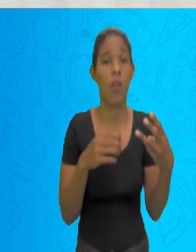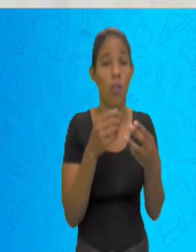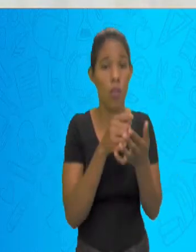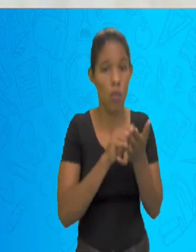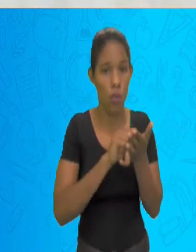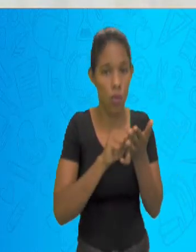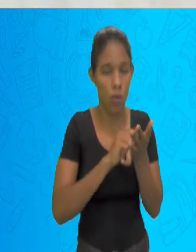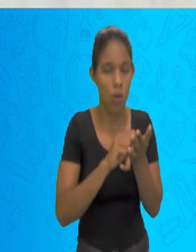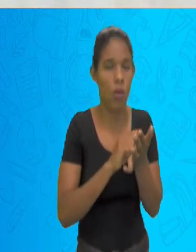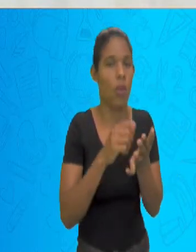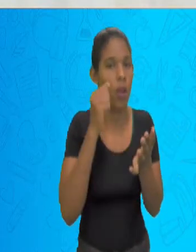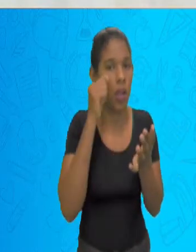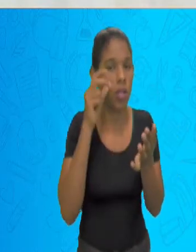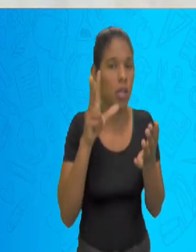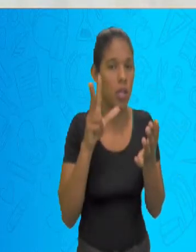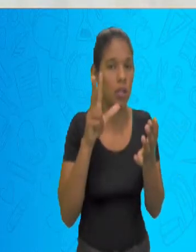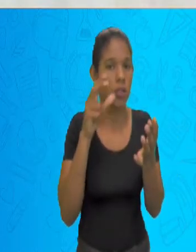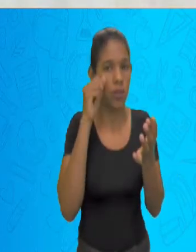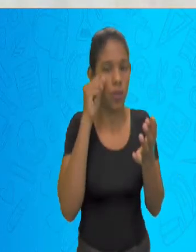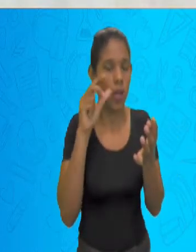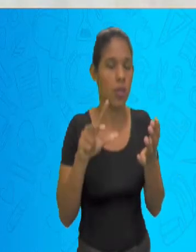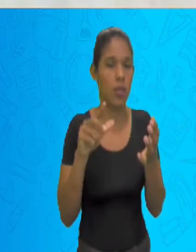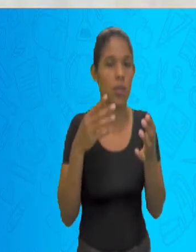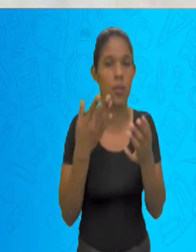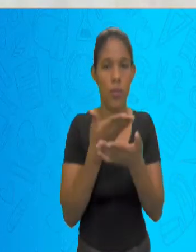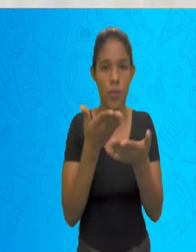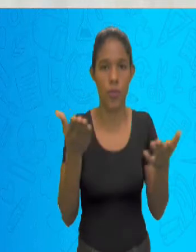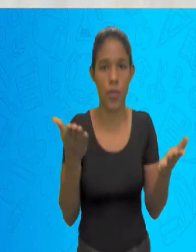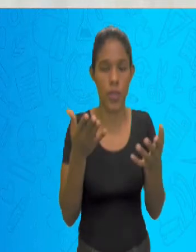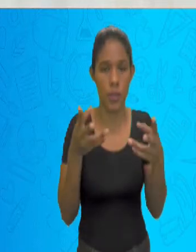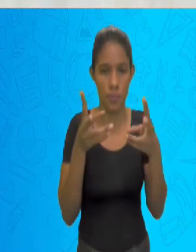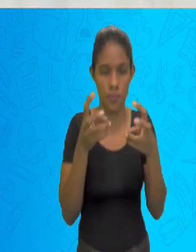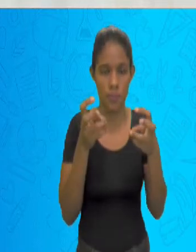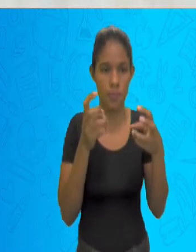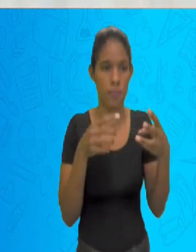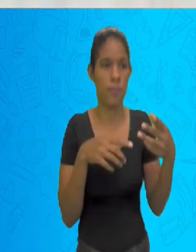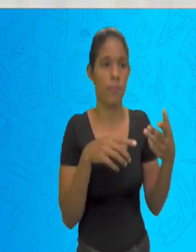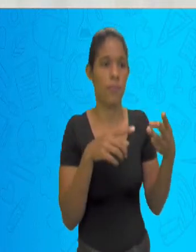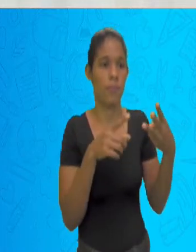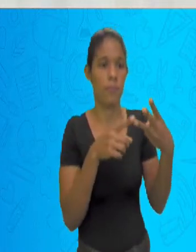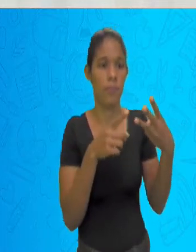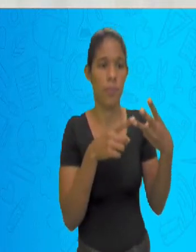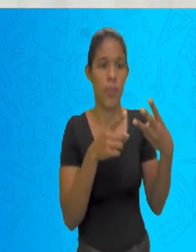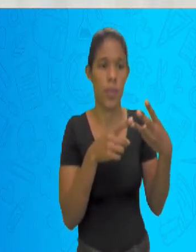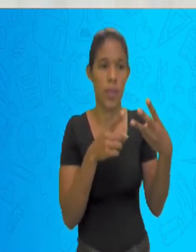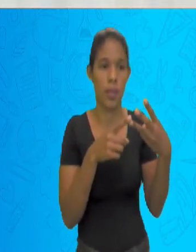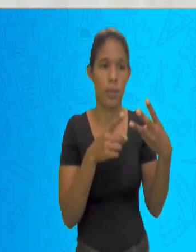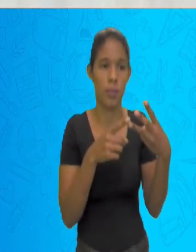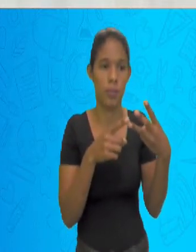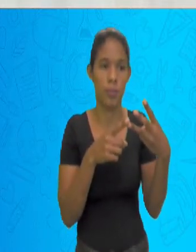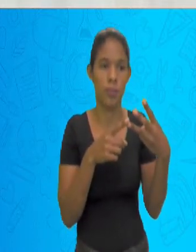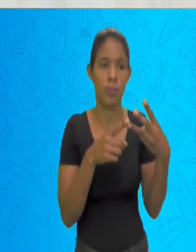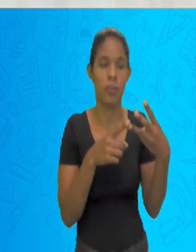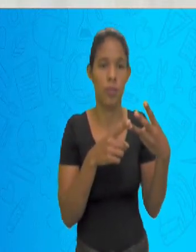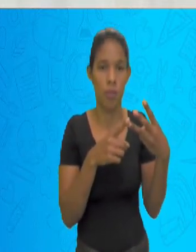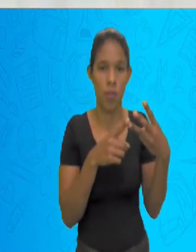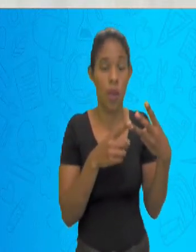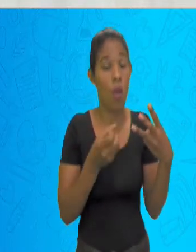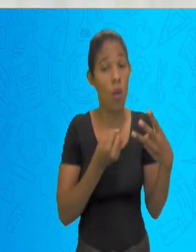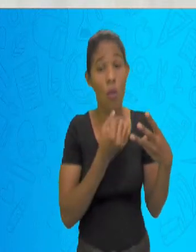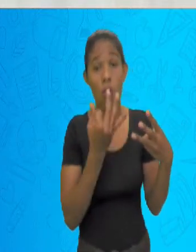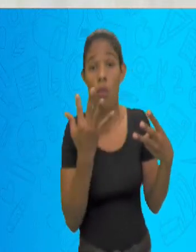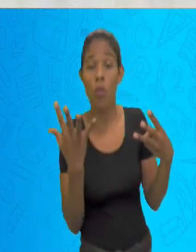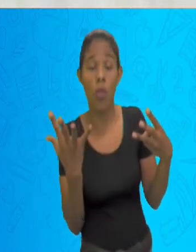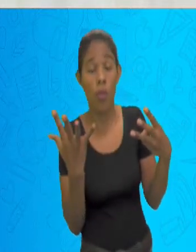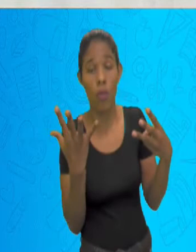Então, esse biquinho aqui, tá dando para vocês verem, é a minha vértice. Vamos contar as vértices junto